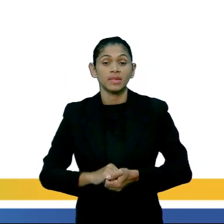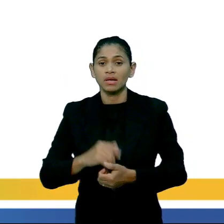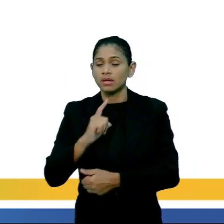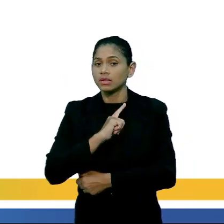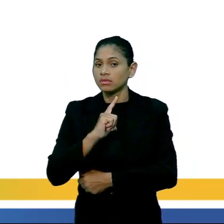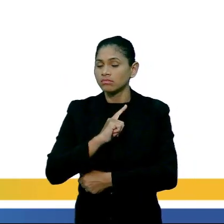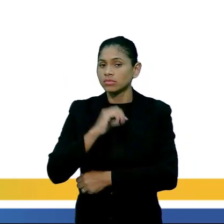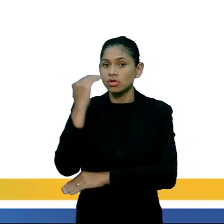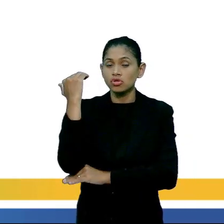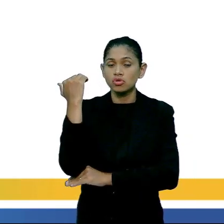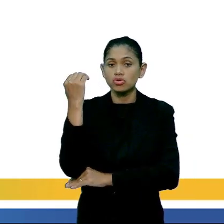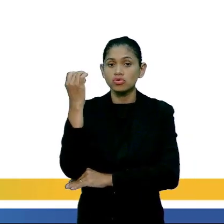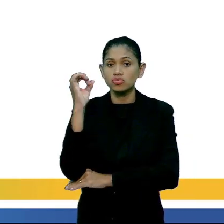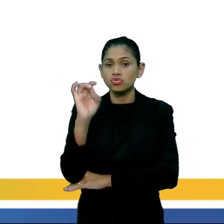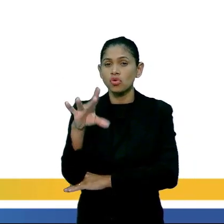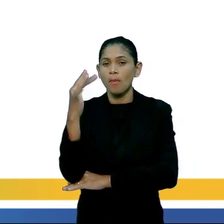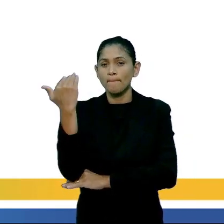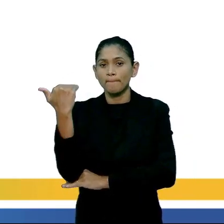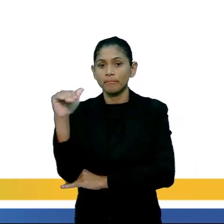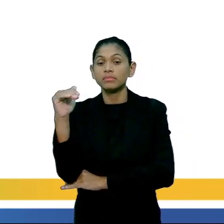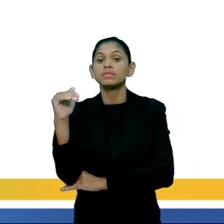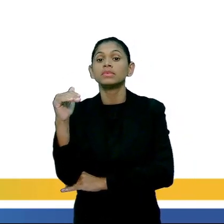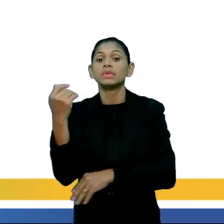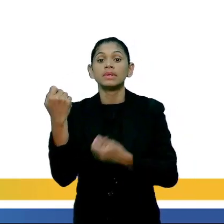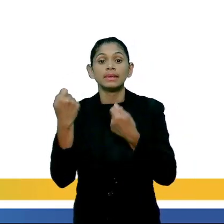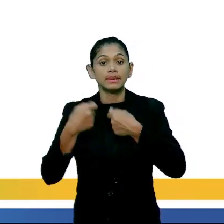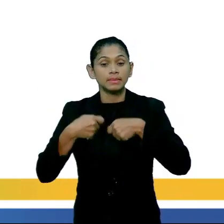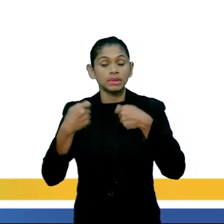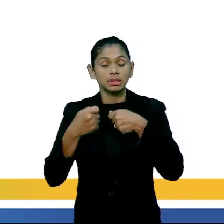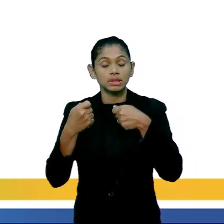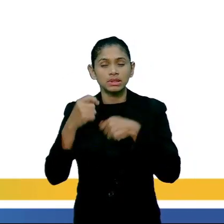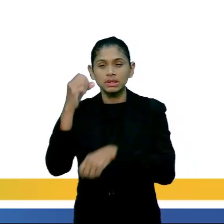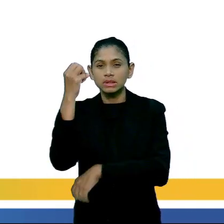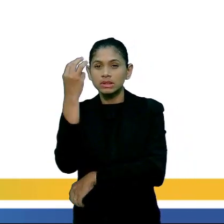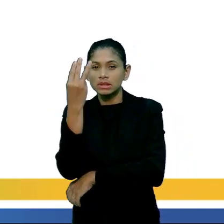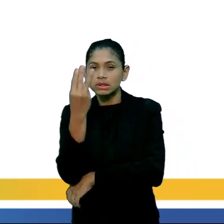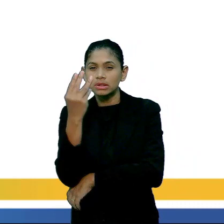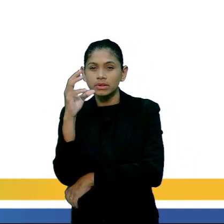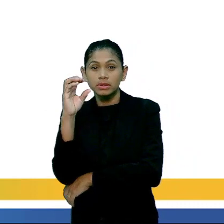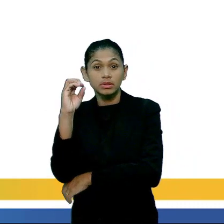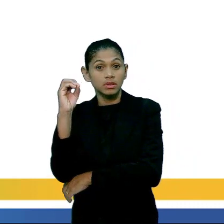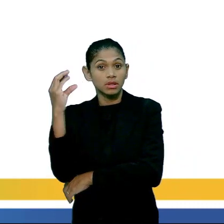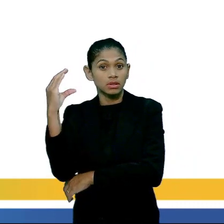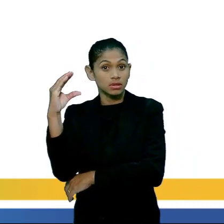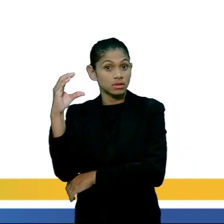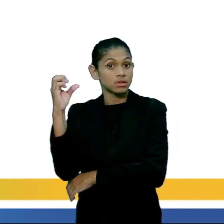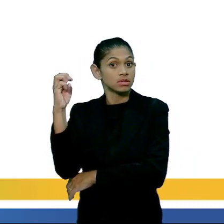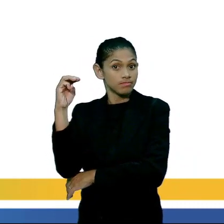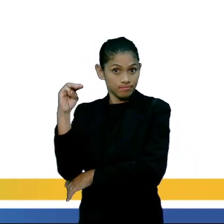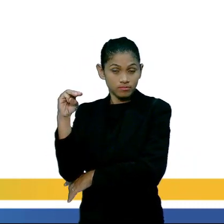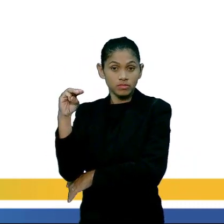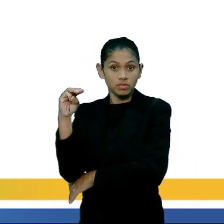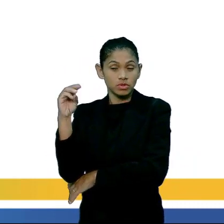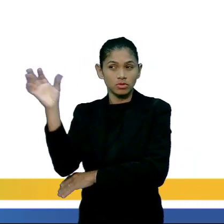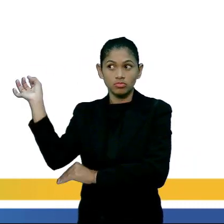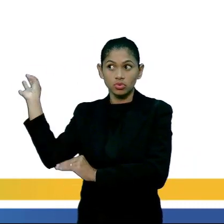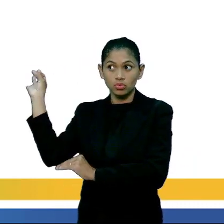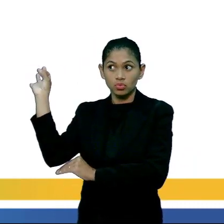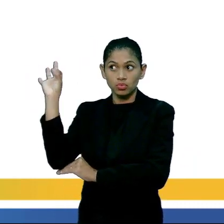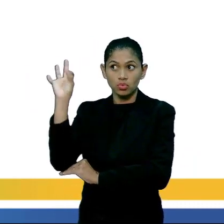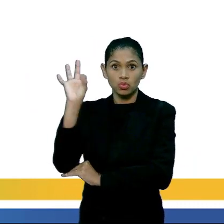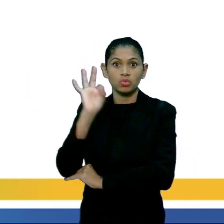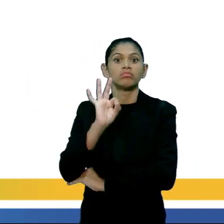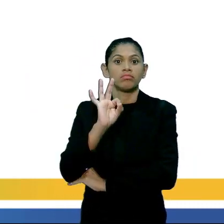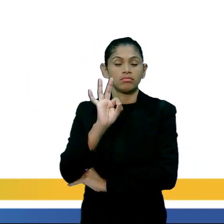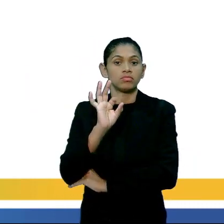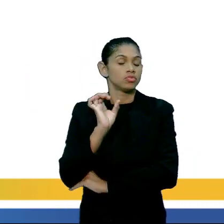querer que gere somente 15 centímetros de luz passando pelo pergolado, ok? A partir disso, a gente